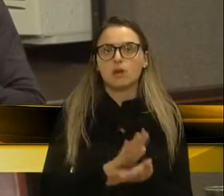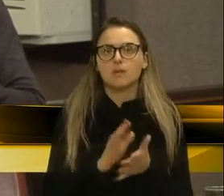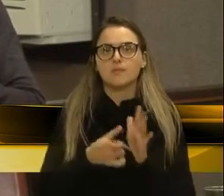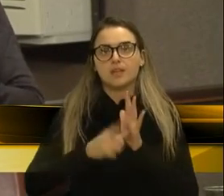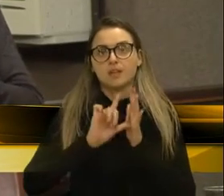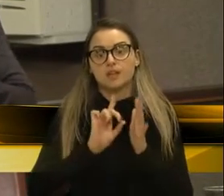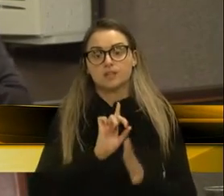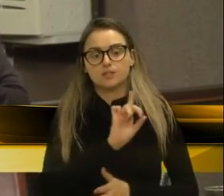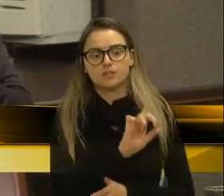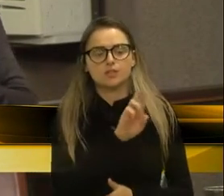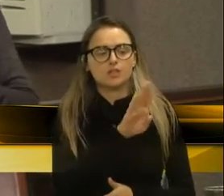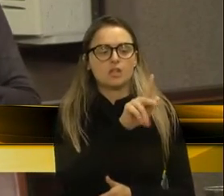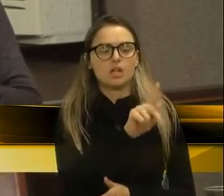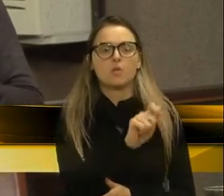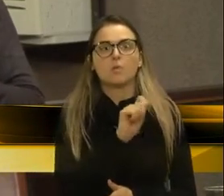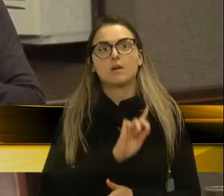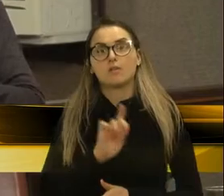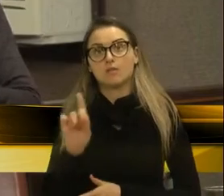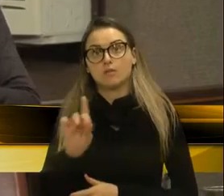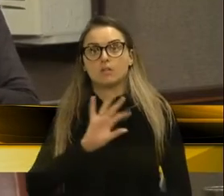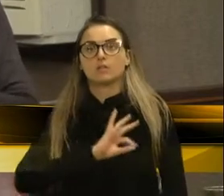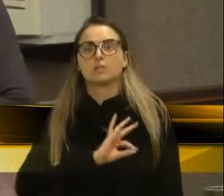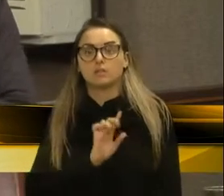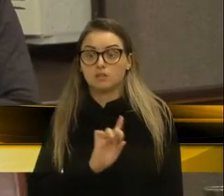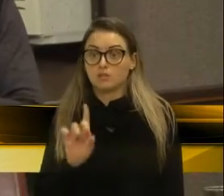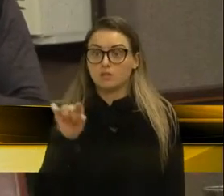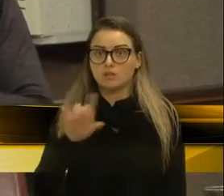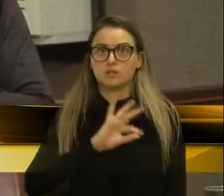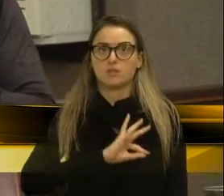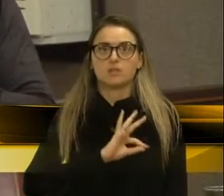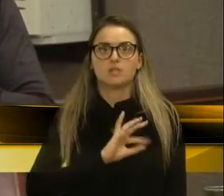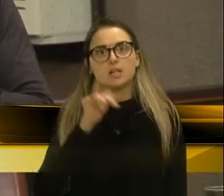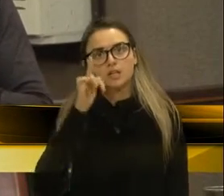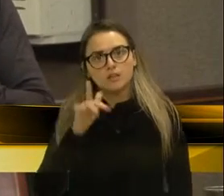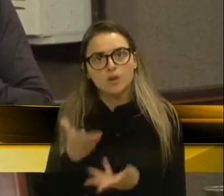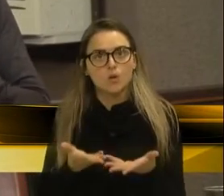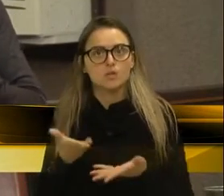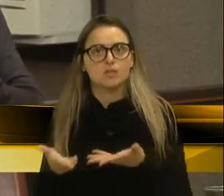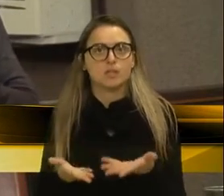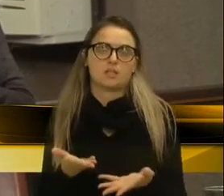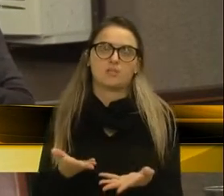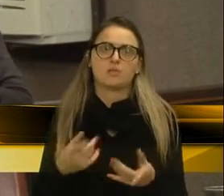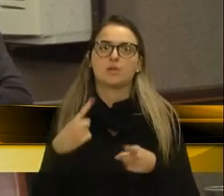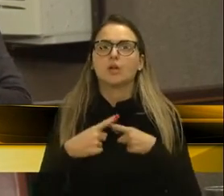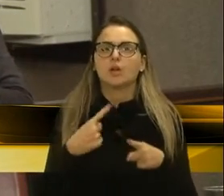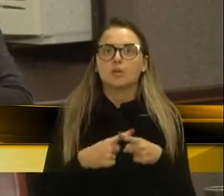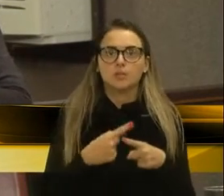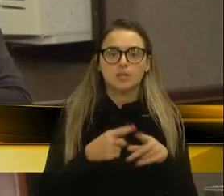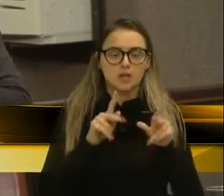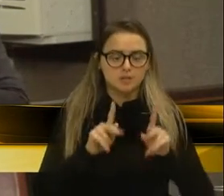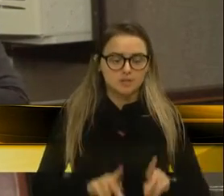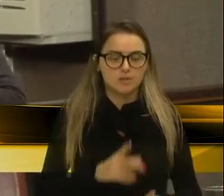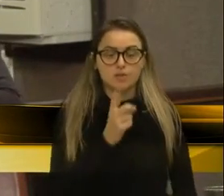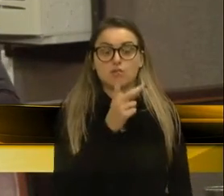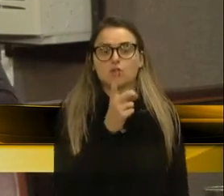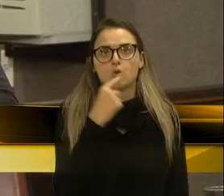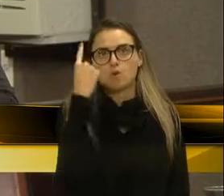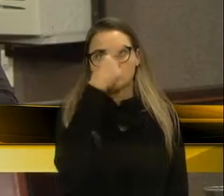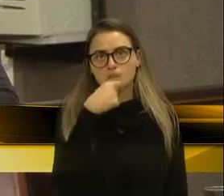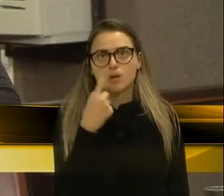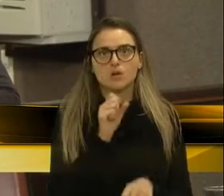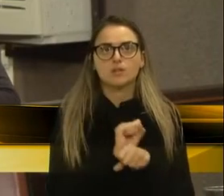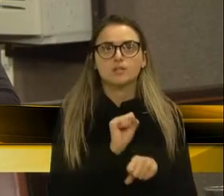na UPA, vão até a polícia. Vão até a polícia, que lá vocês vão conseguir atendimento. Porque senão as pessoas vão ficar 12 horas